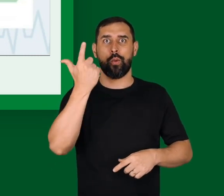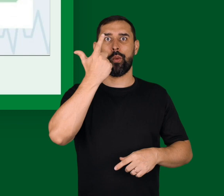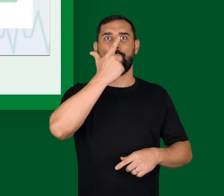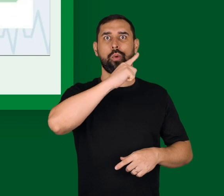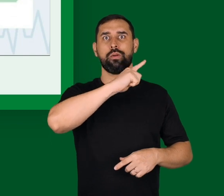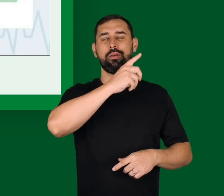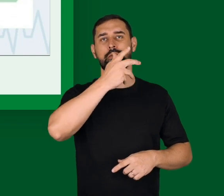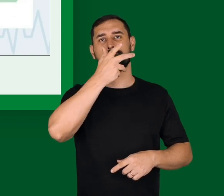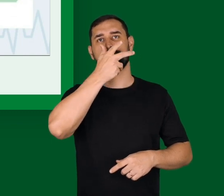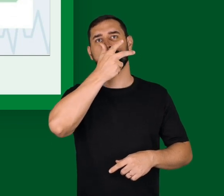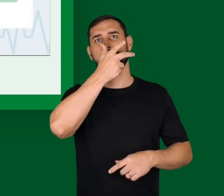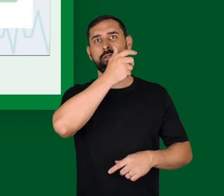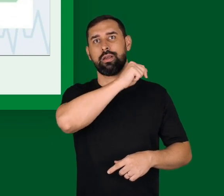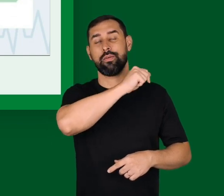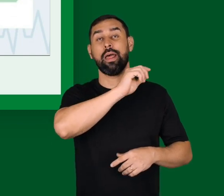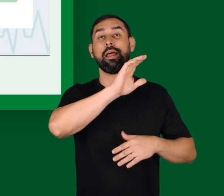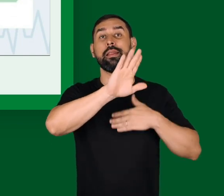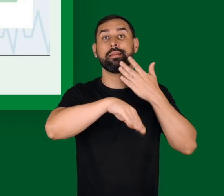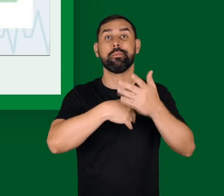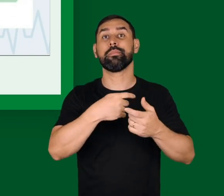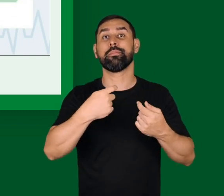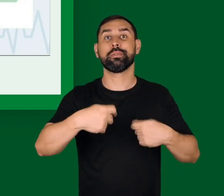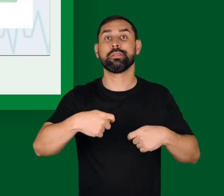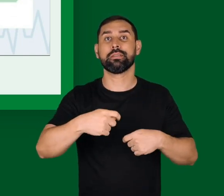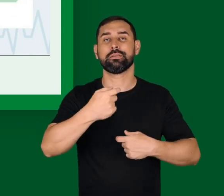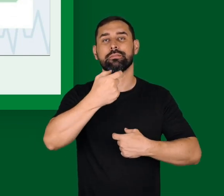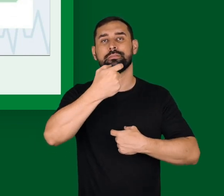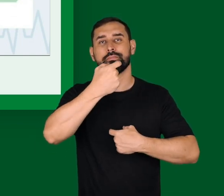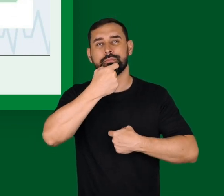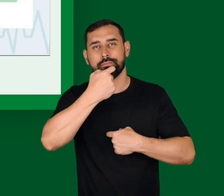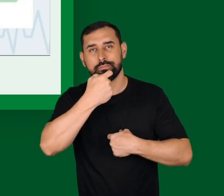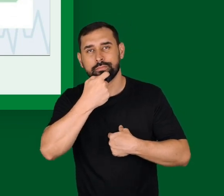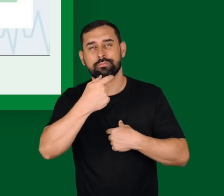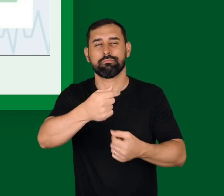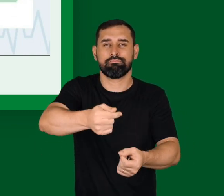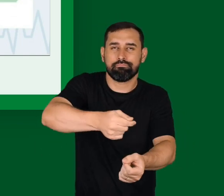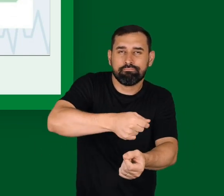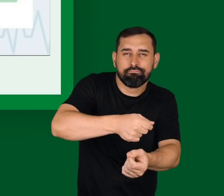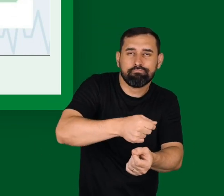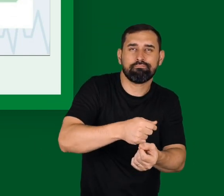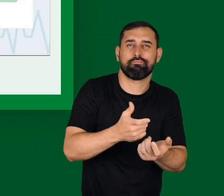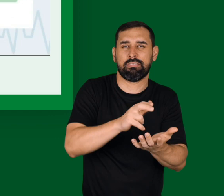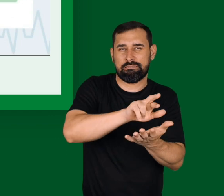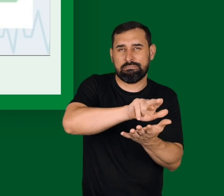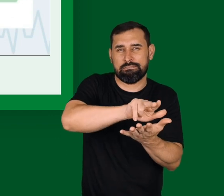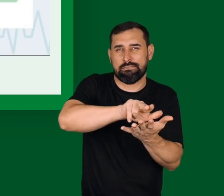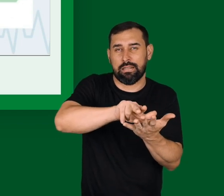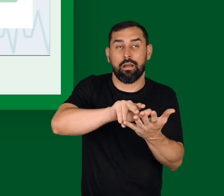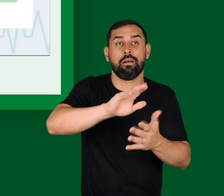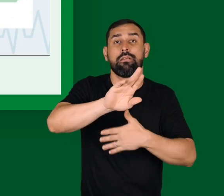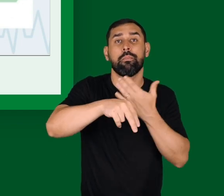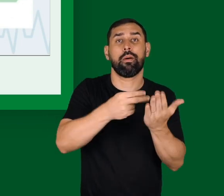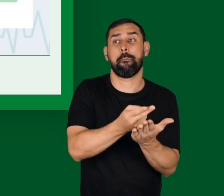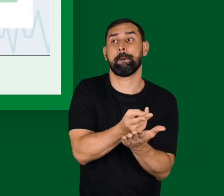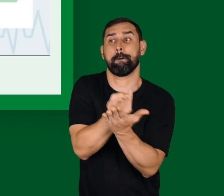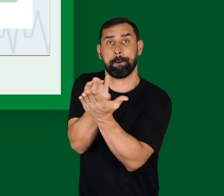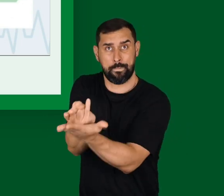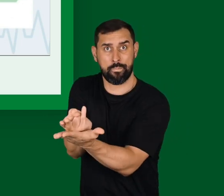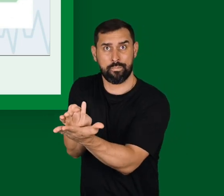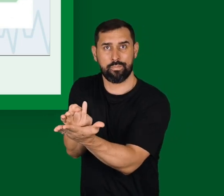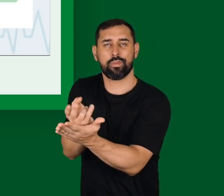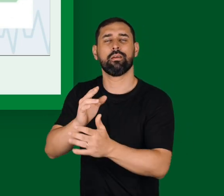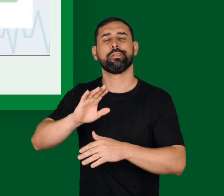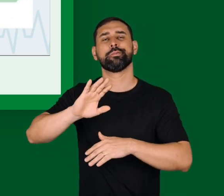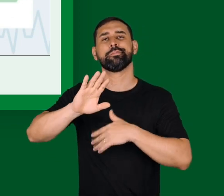de que essa criança vai ter uma assistência com necessidade de via aérea segura, droga vasoativa, vai